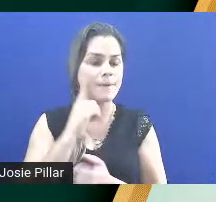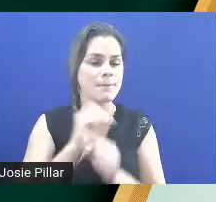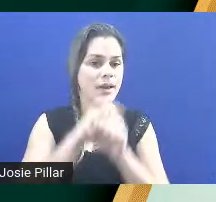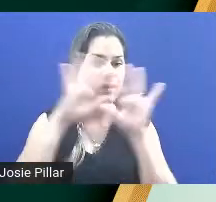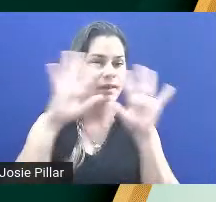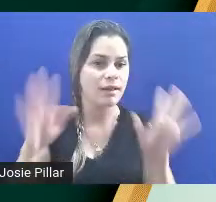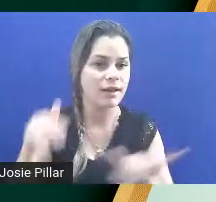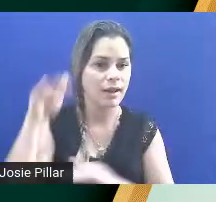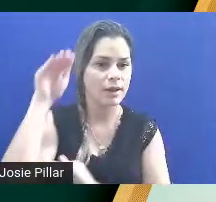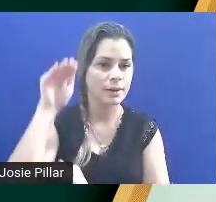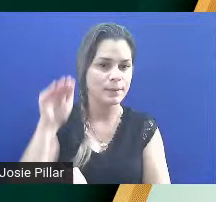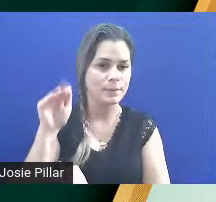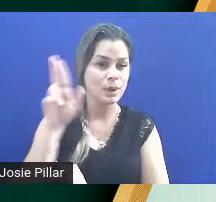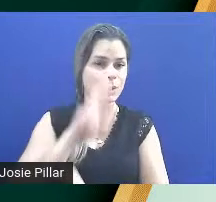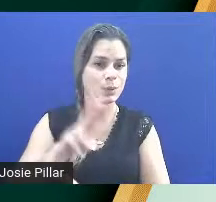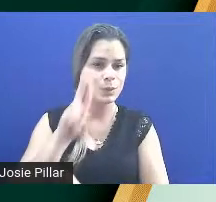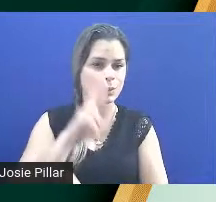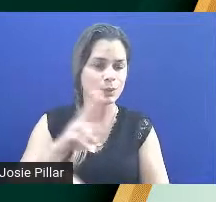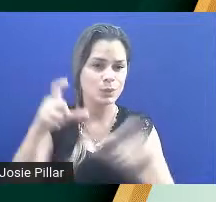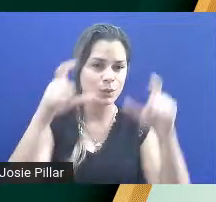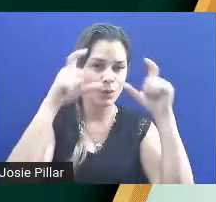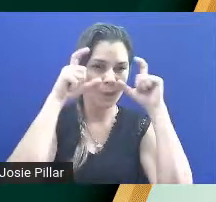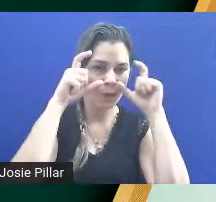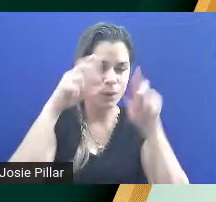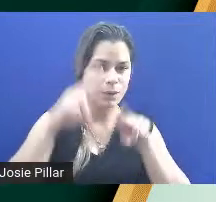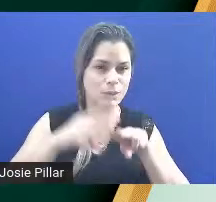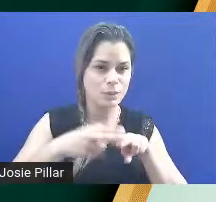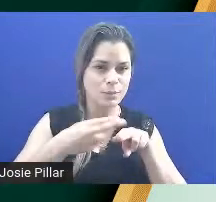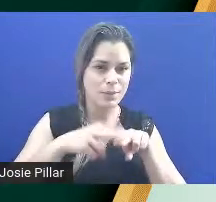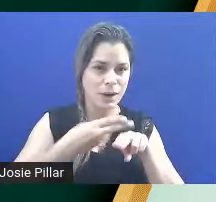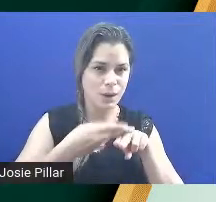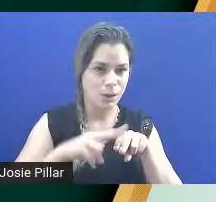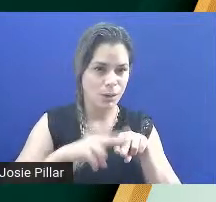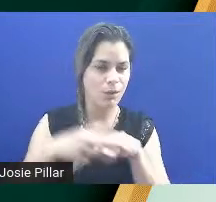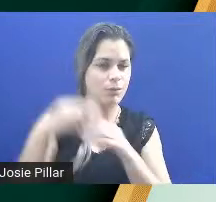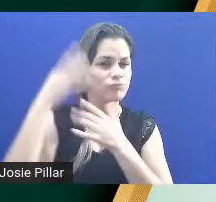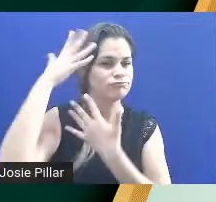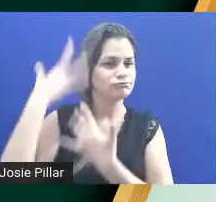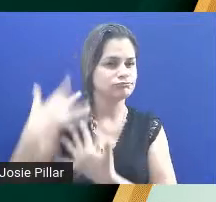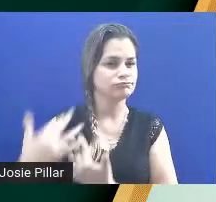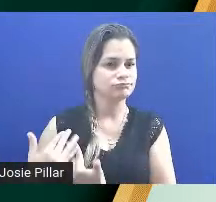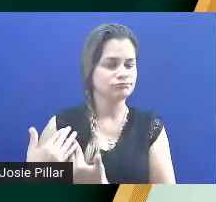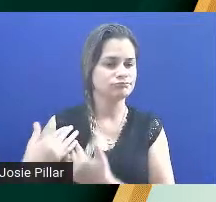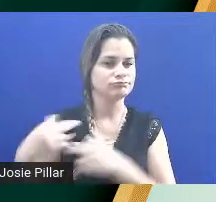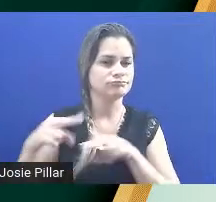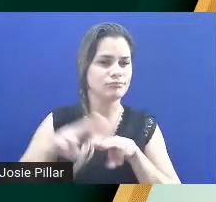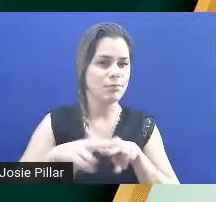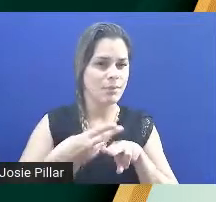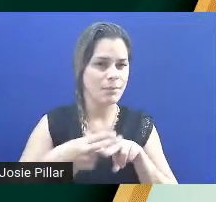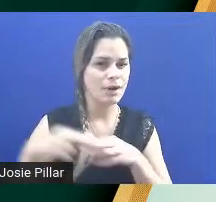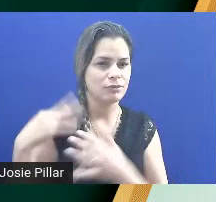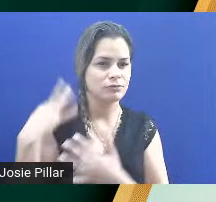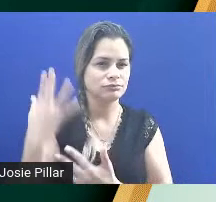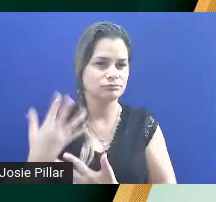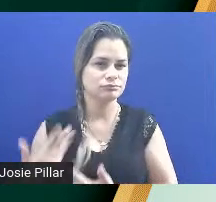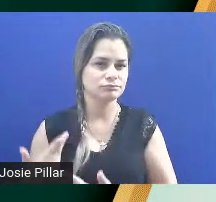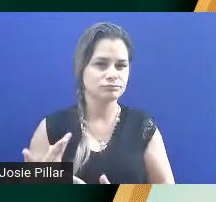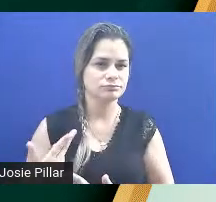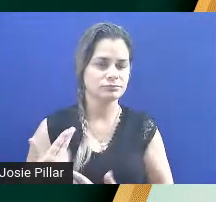estatura mediana, uso óculos com armação marrom, cabelos médios castanhos levemente